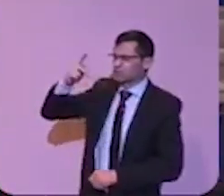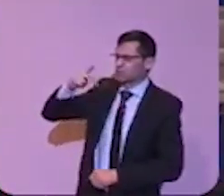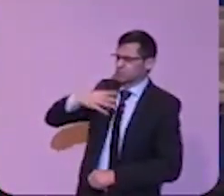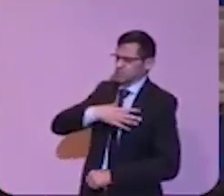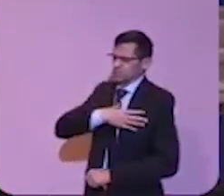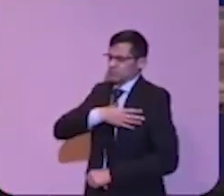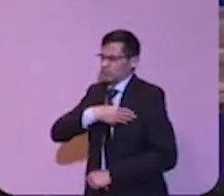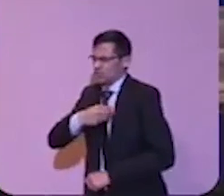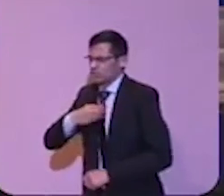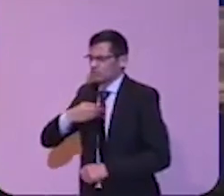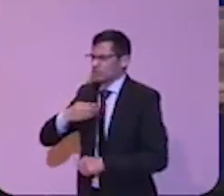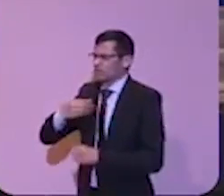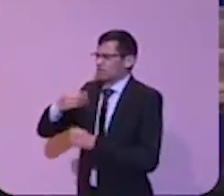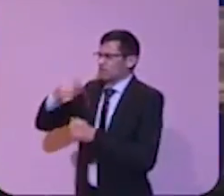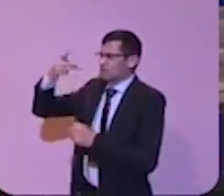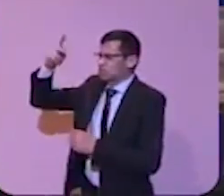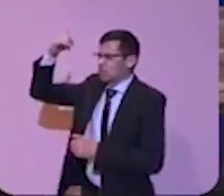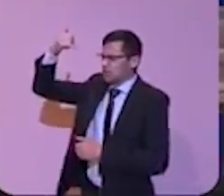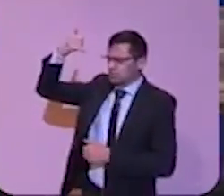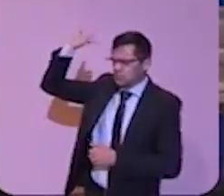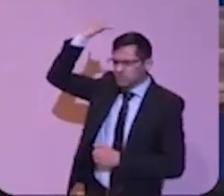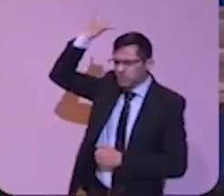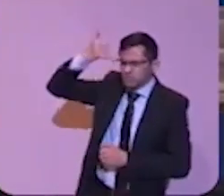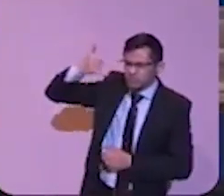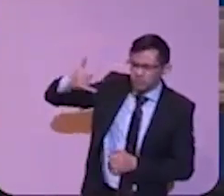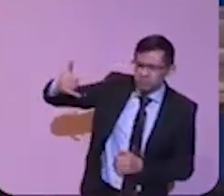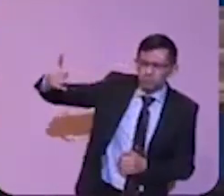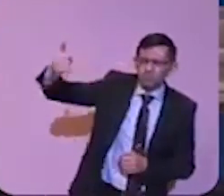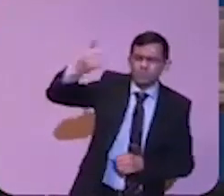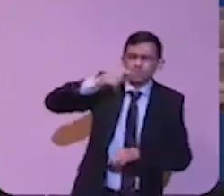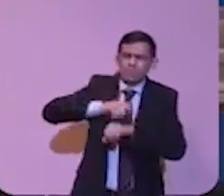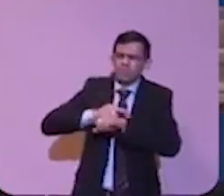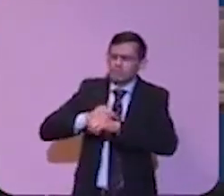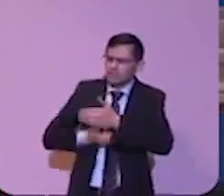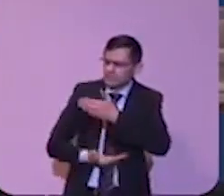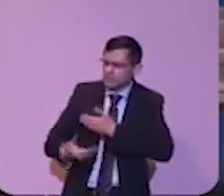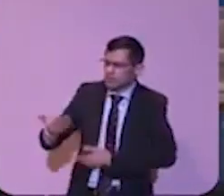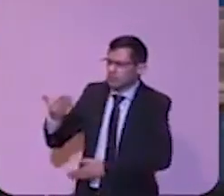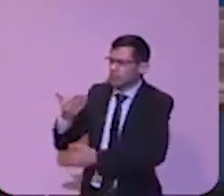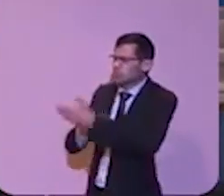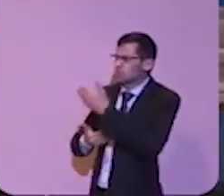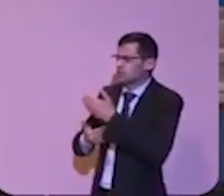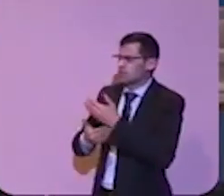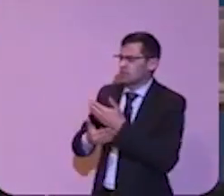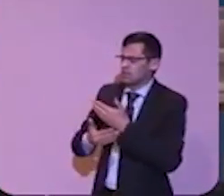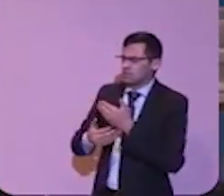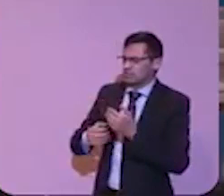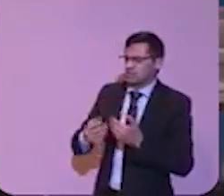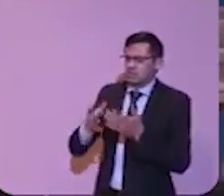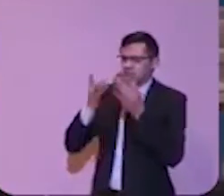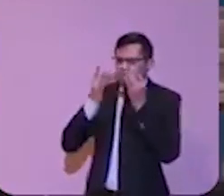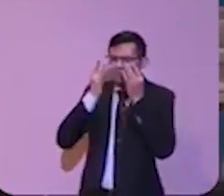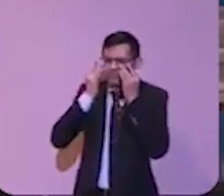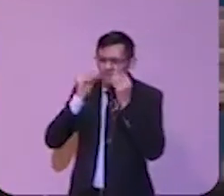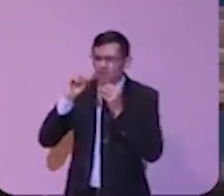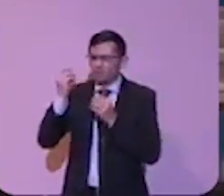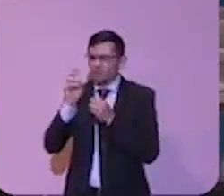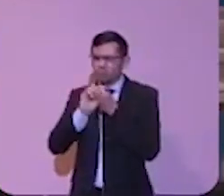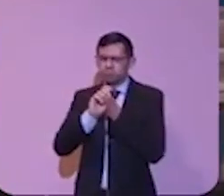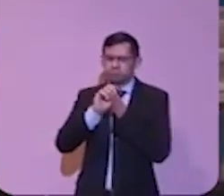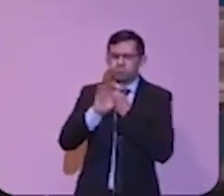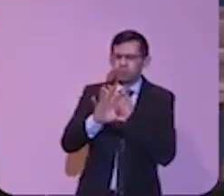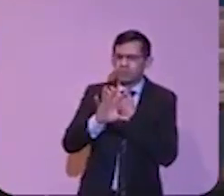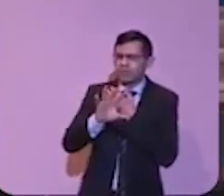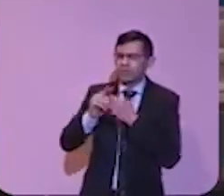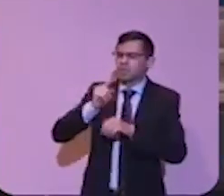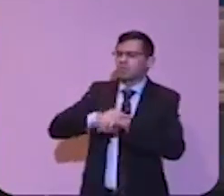unção, para que ao Te servirmos, seja no formato real ou virtual,